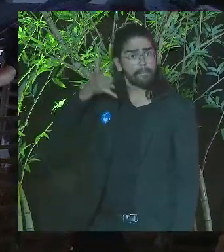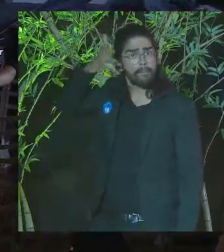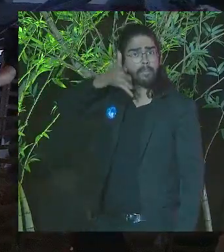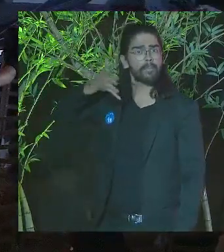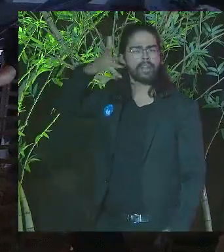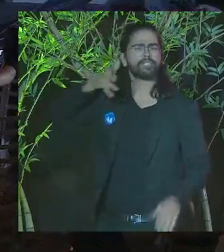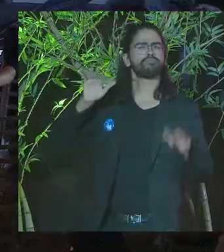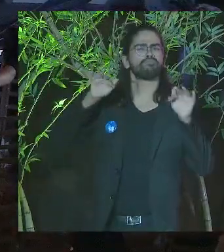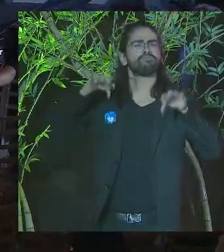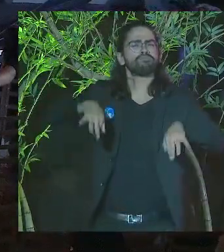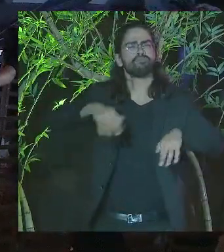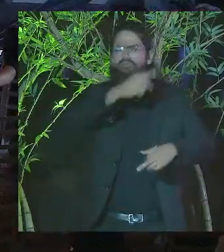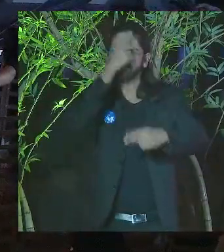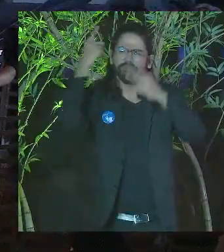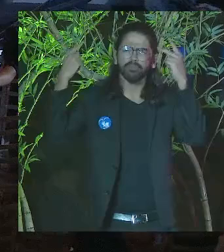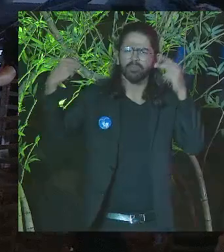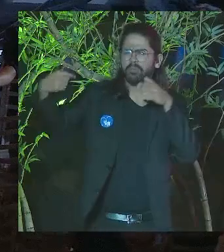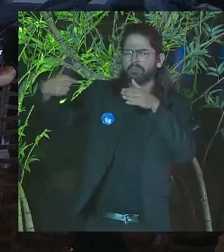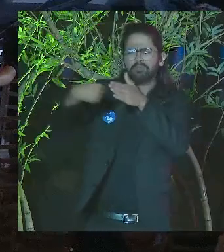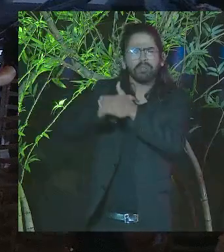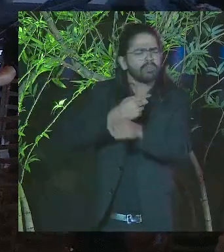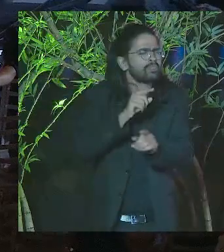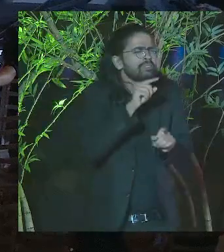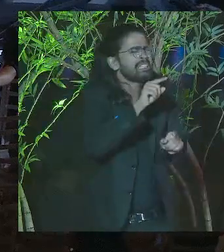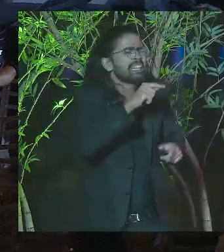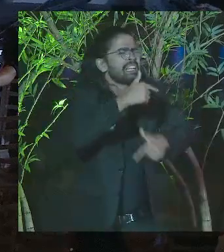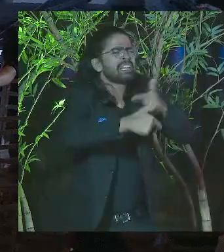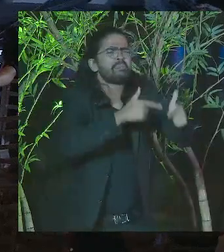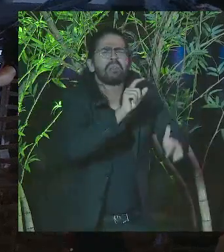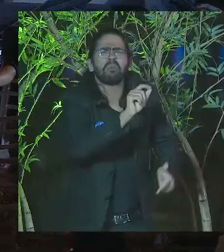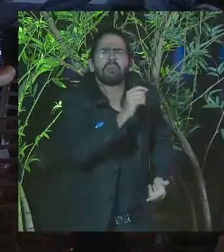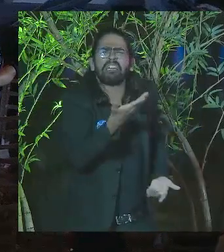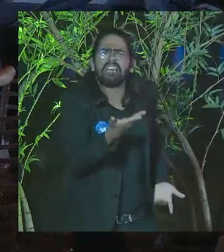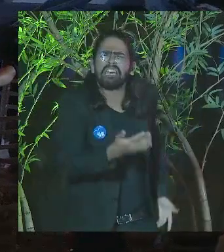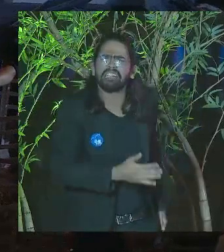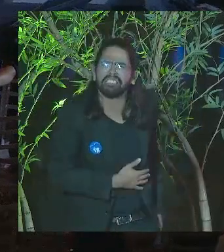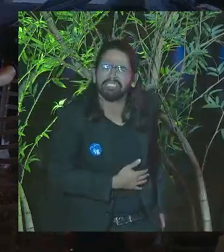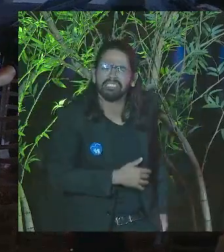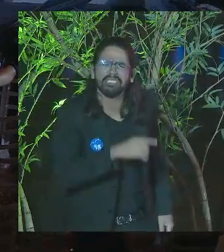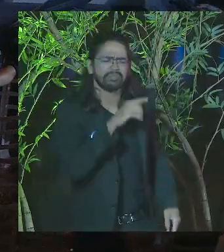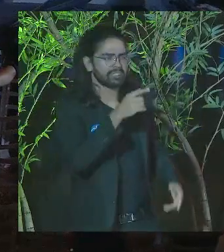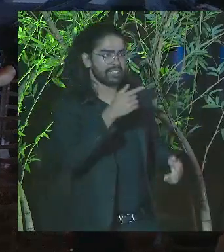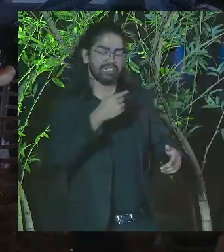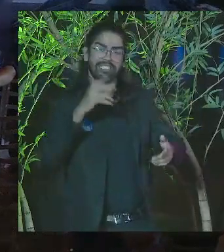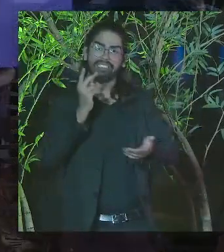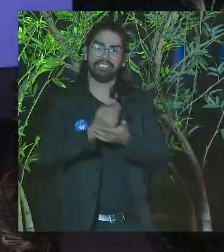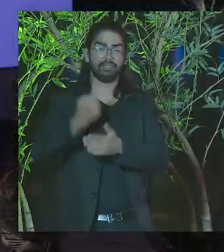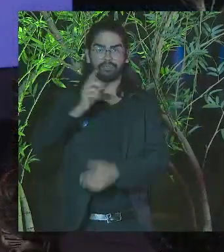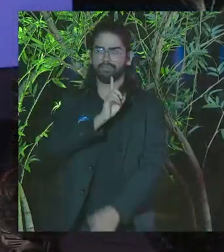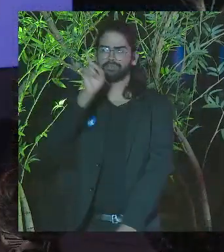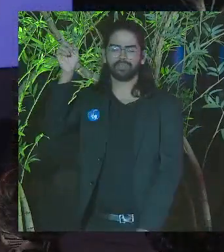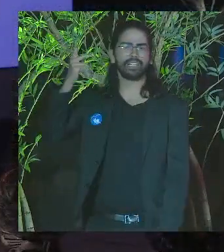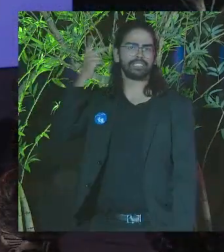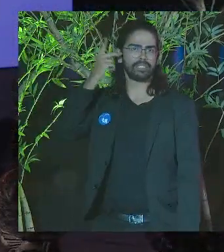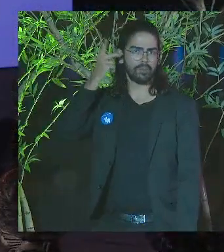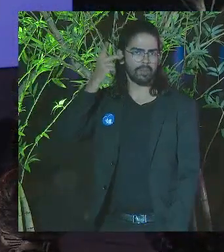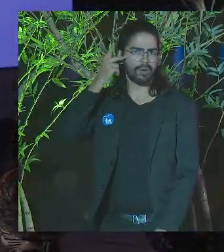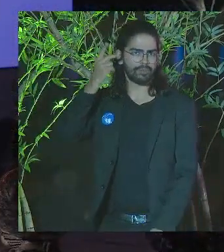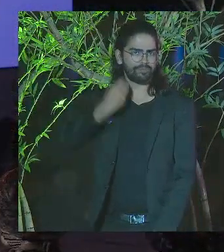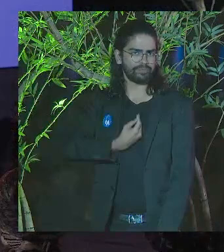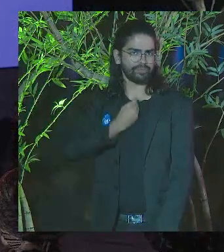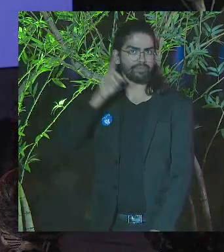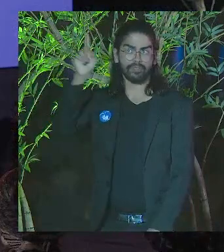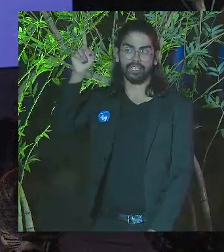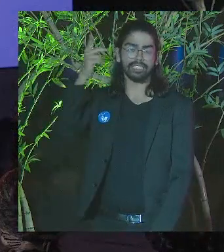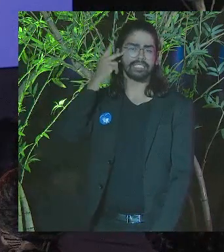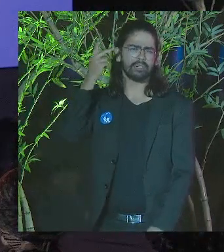coisa, as pessoas ficam, mas o que essa menina faz mesmo? Né? Que é uma pergunta que eu vim de São Paulo agora, estava lá. São